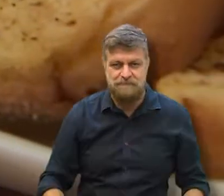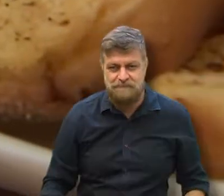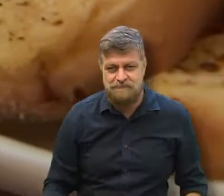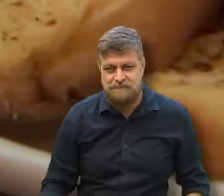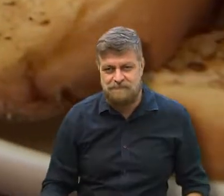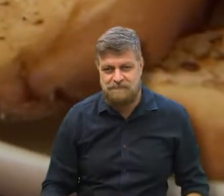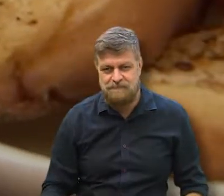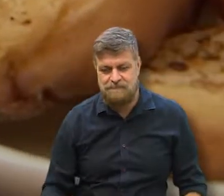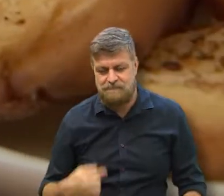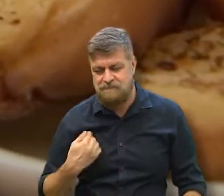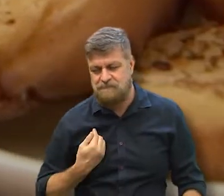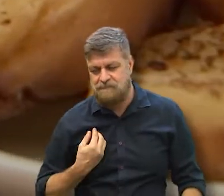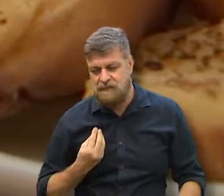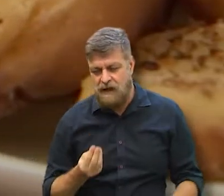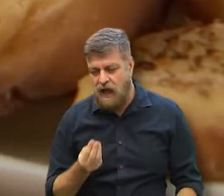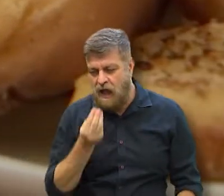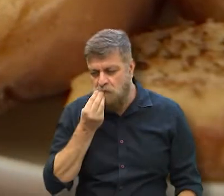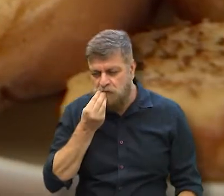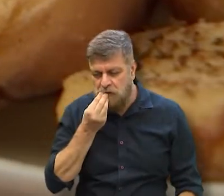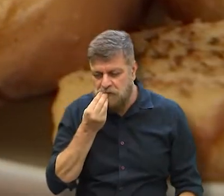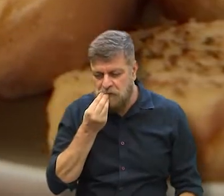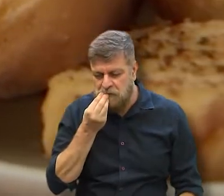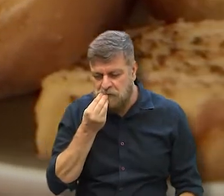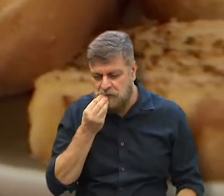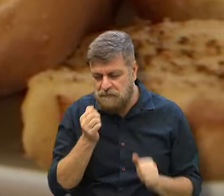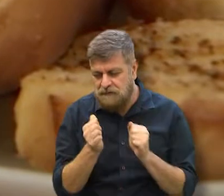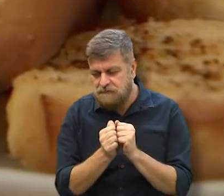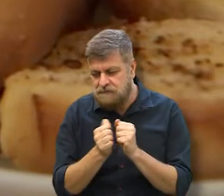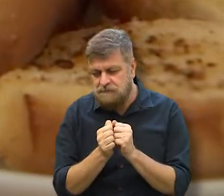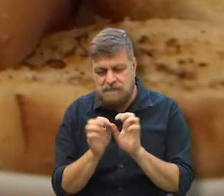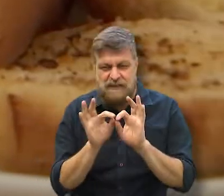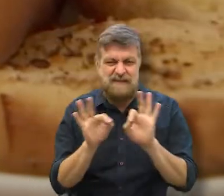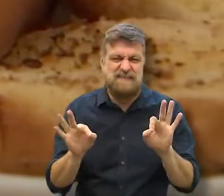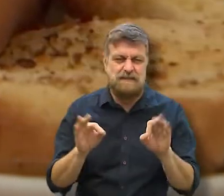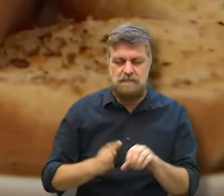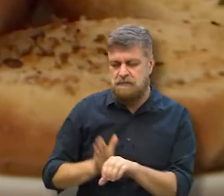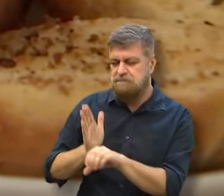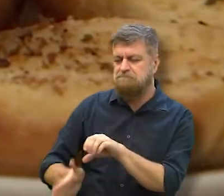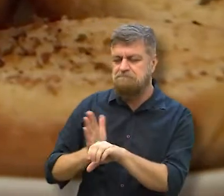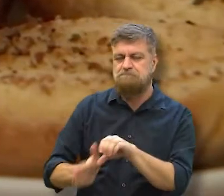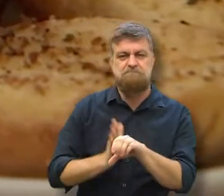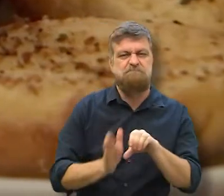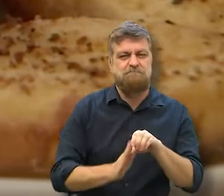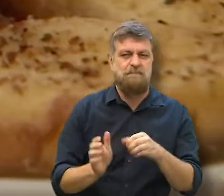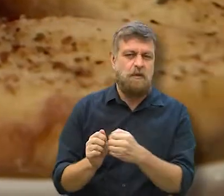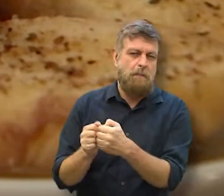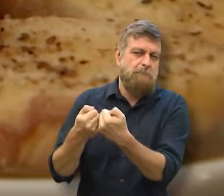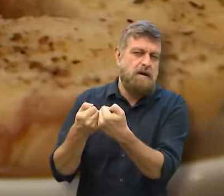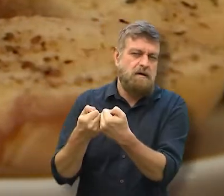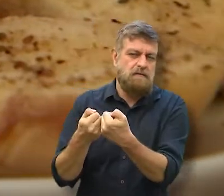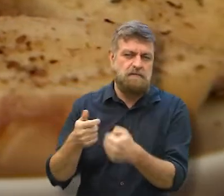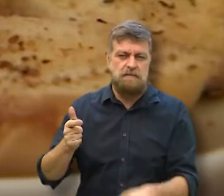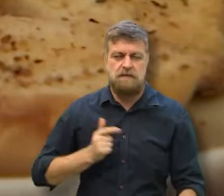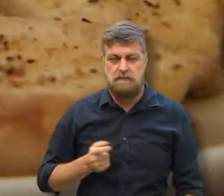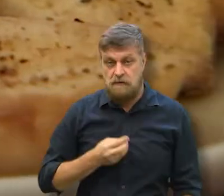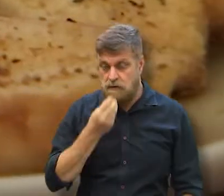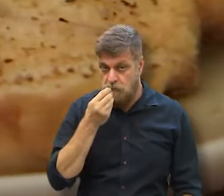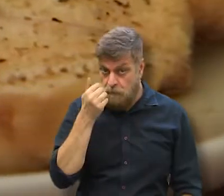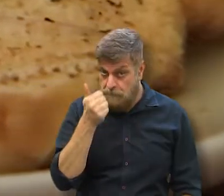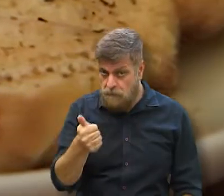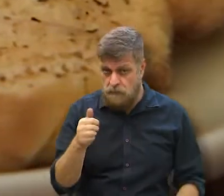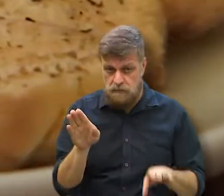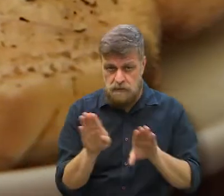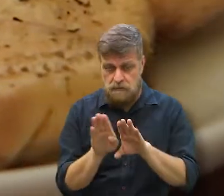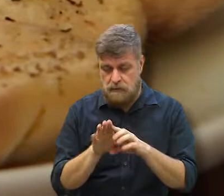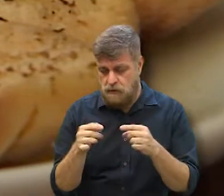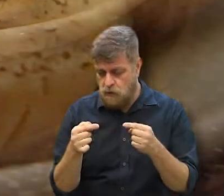acompanhar. E aí a gente come junto com essa torradinha. Come simples junto. Também, né? Simples, só cortar simples, o pãozinho. Simples. Fica muito